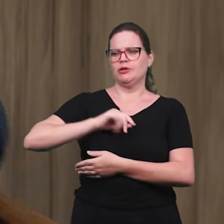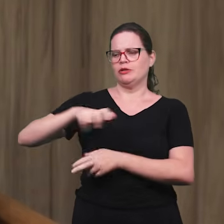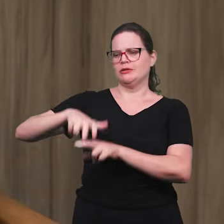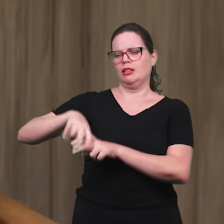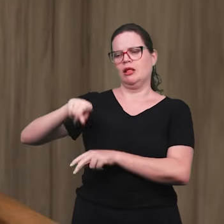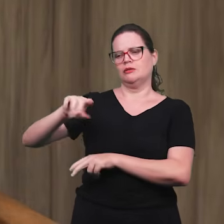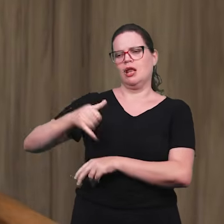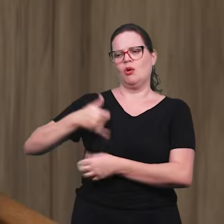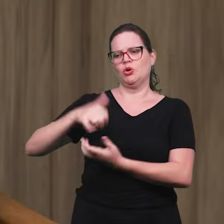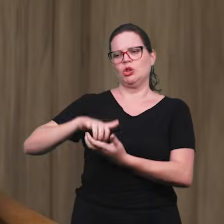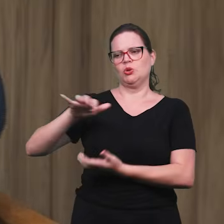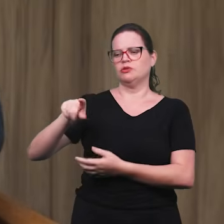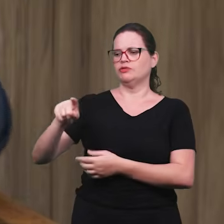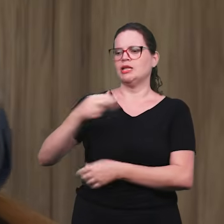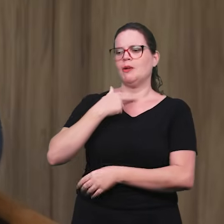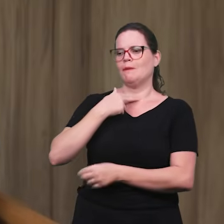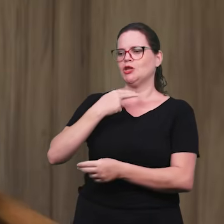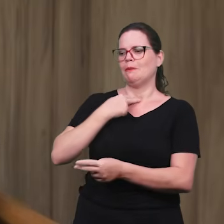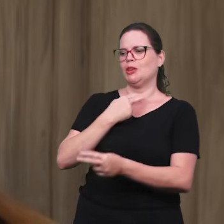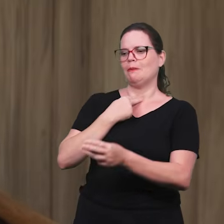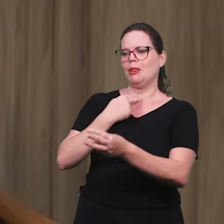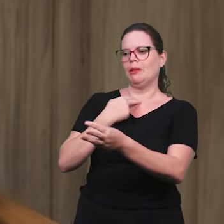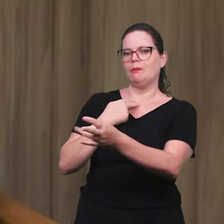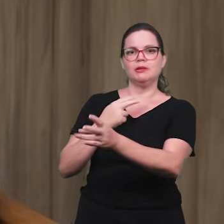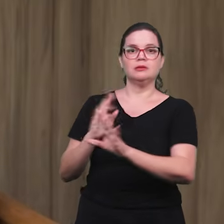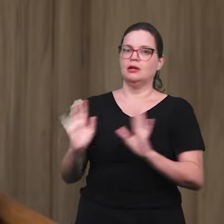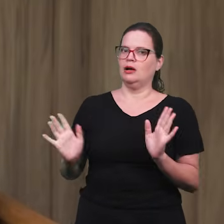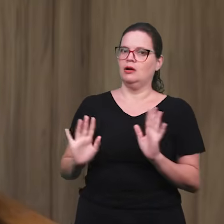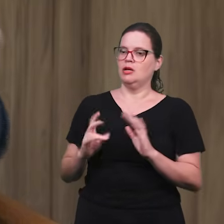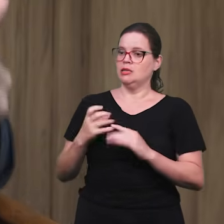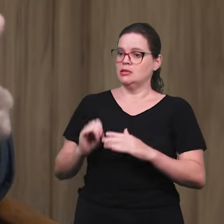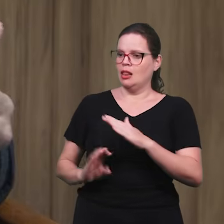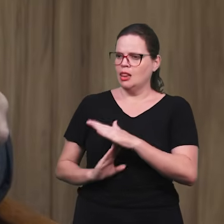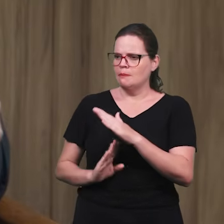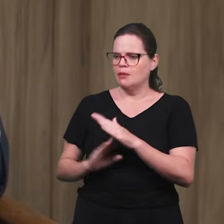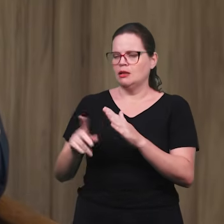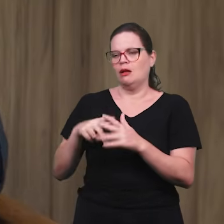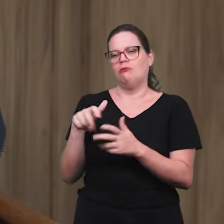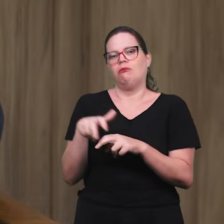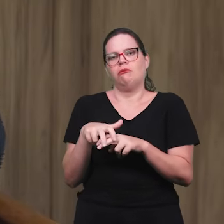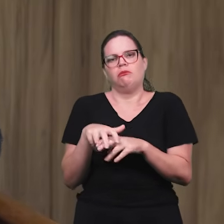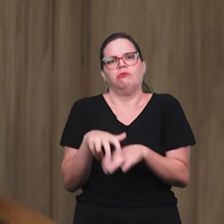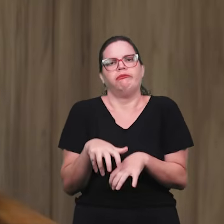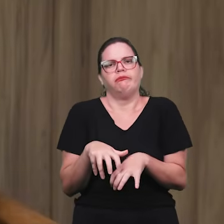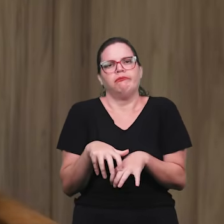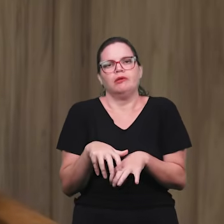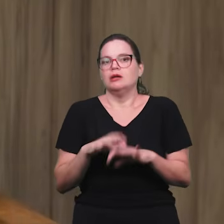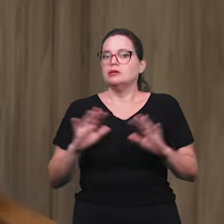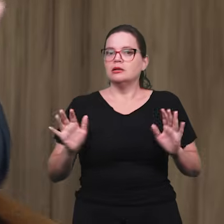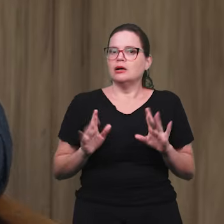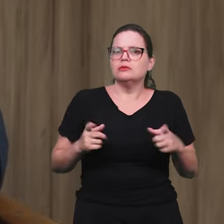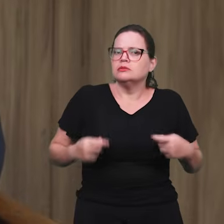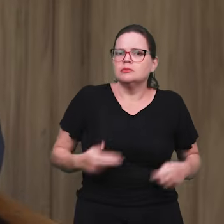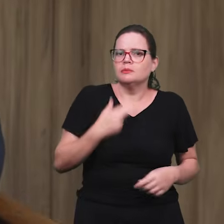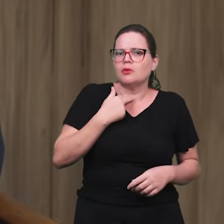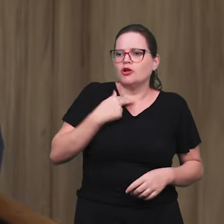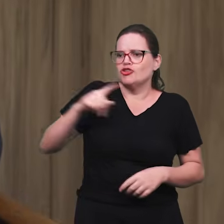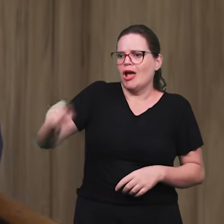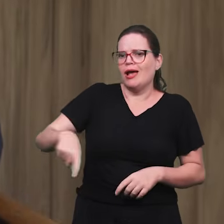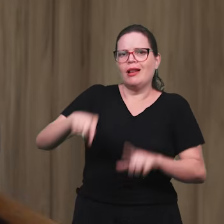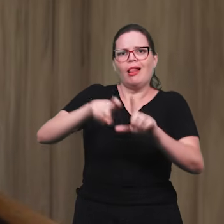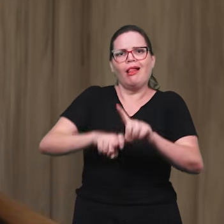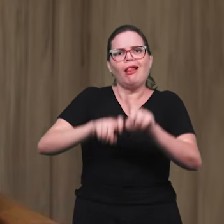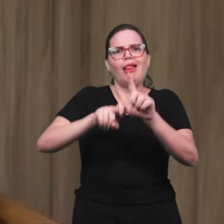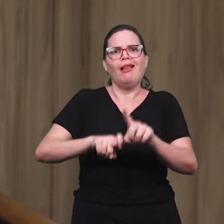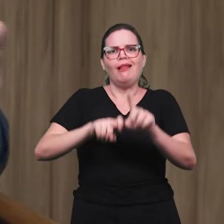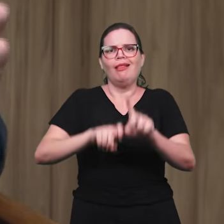um idoso, você hoje já não pode isso, não pode aquilo. Então, assim, tudo que você limita, você atrofia. Então, você tirar a autonomia de um idoso